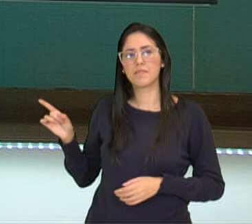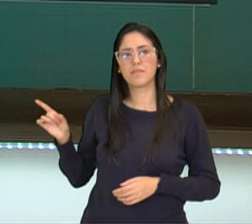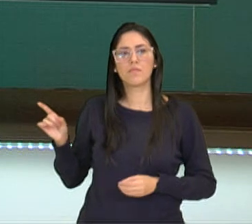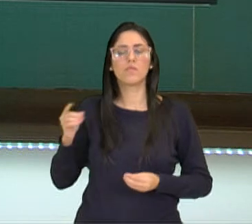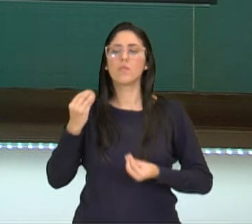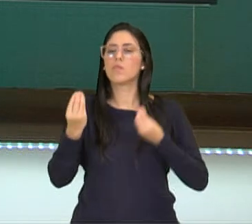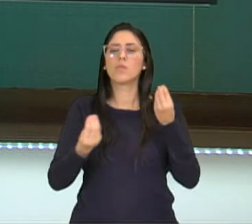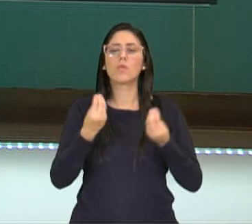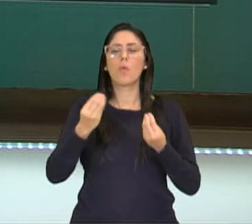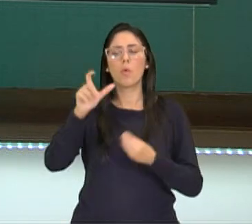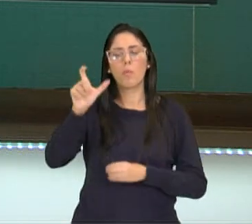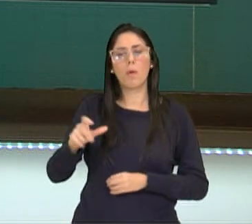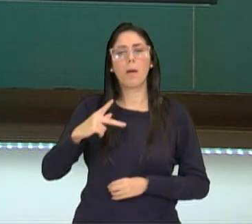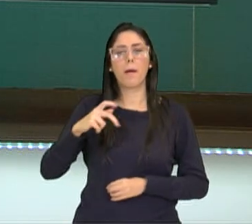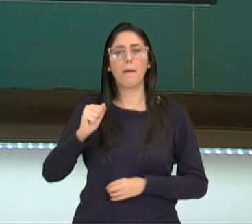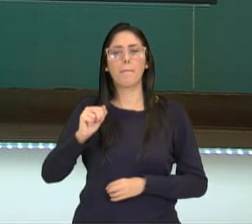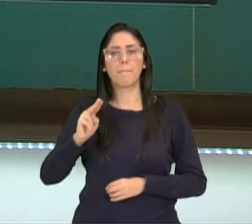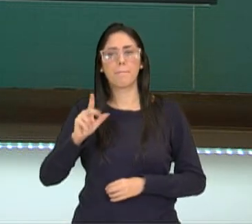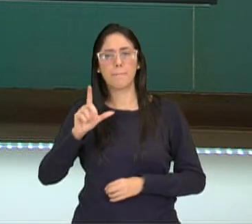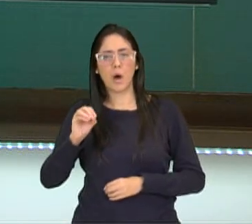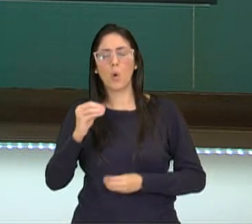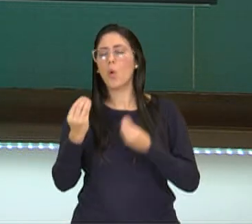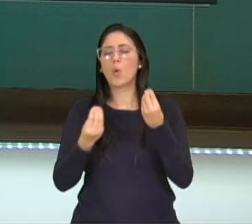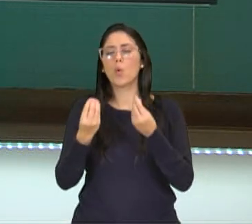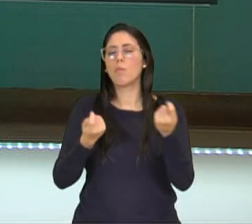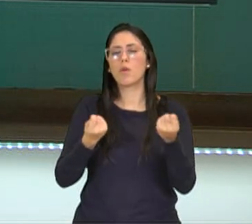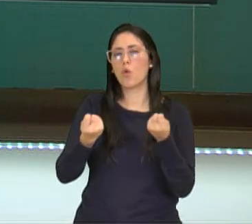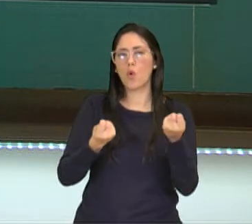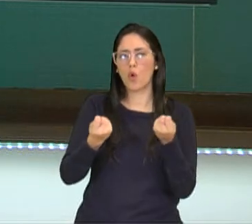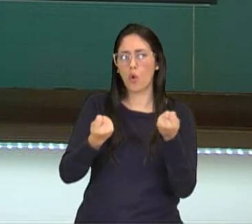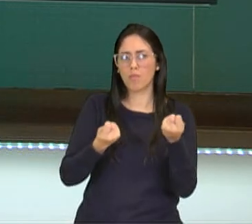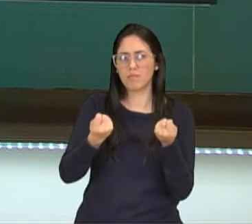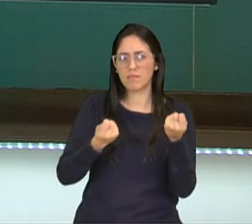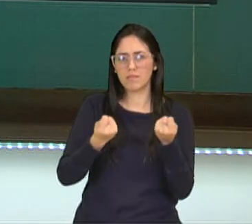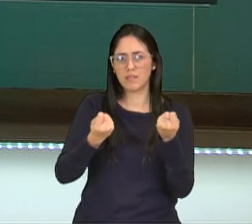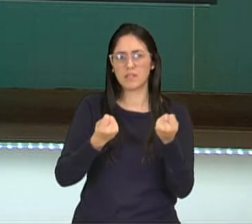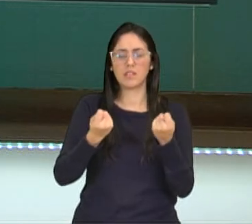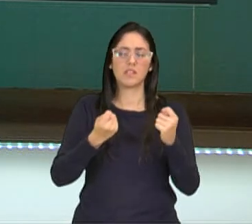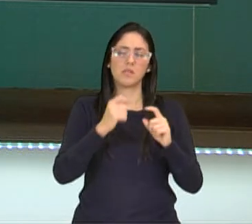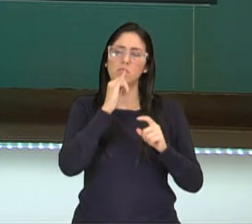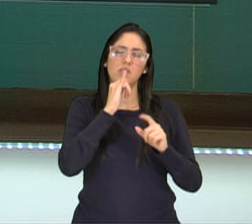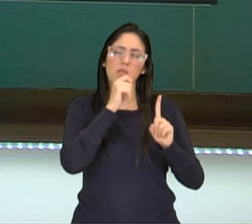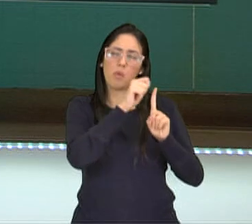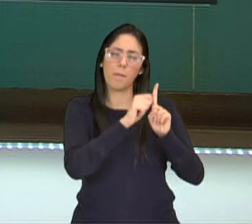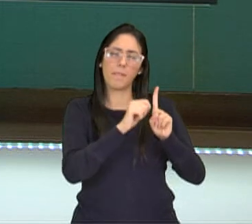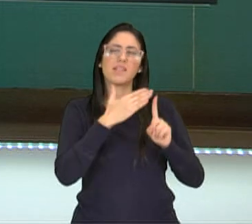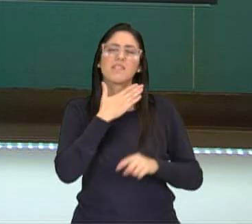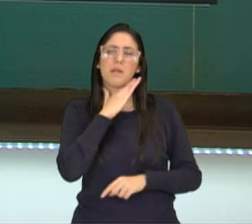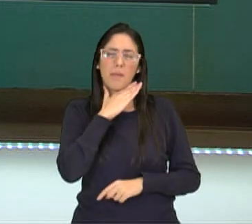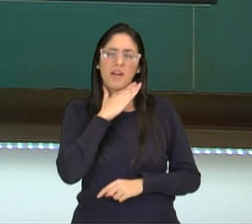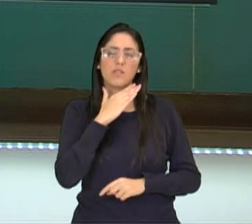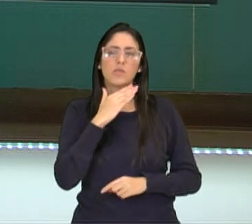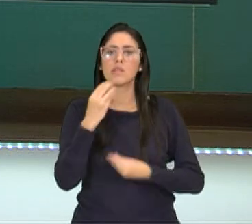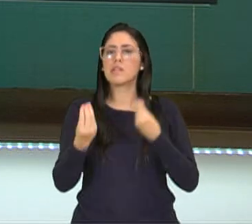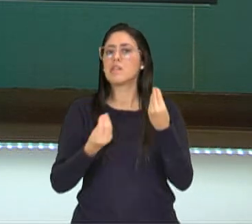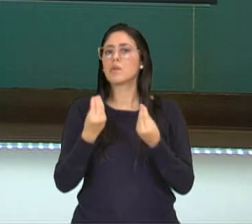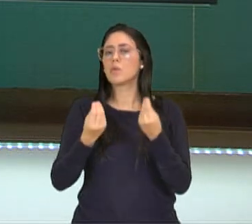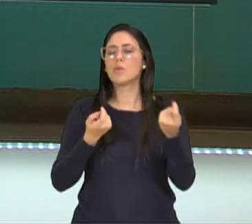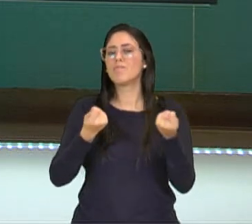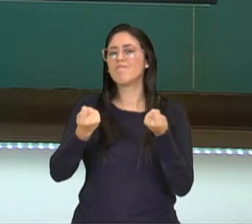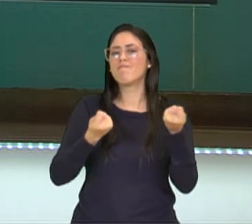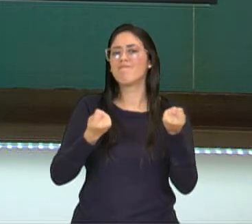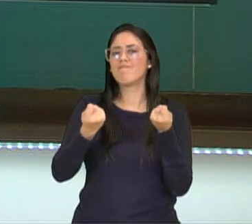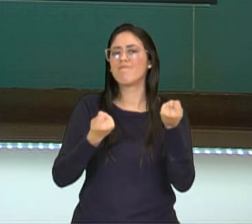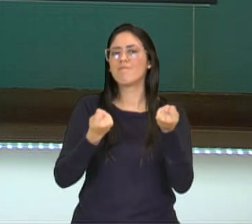que o Paulo pode economizar, por exemplo, durante o mês de março, né? Quanto que ele poderia estar